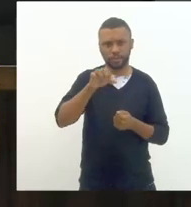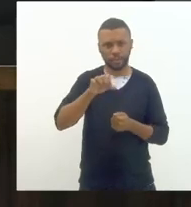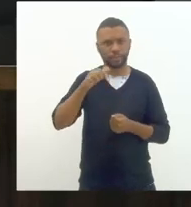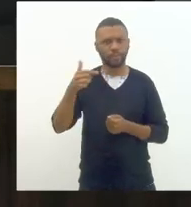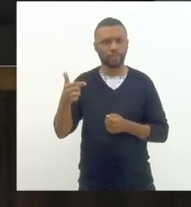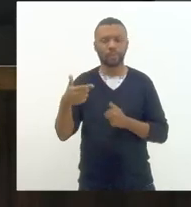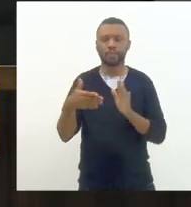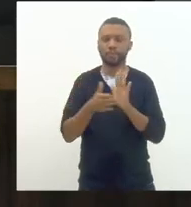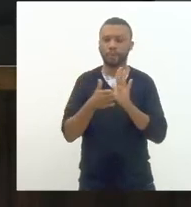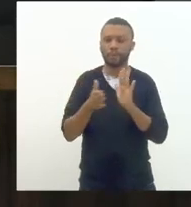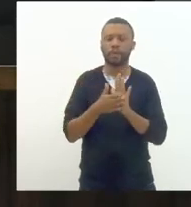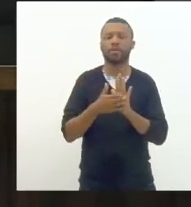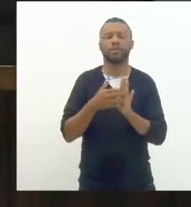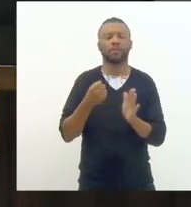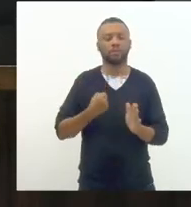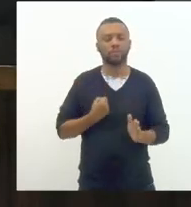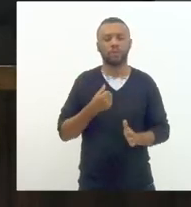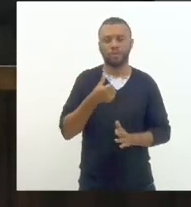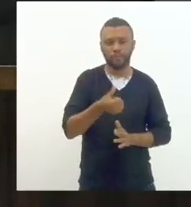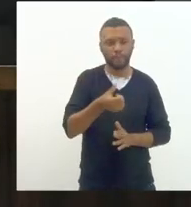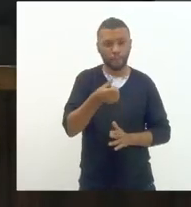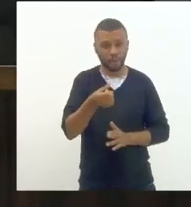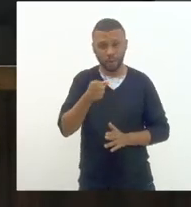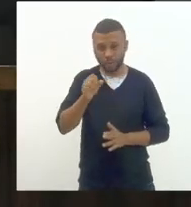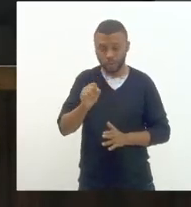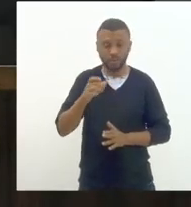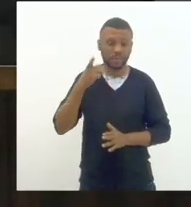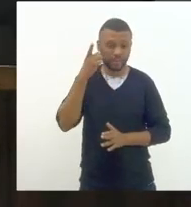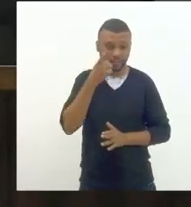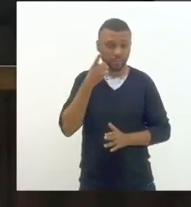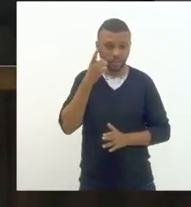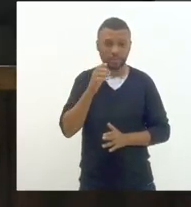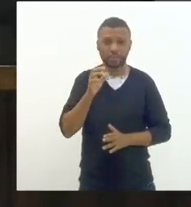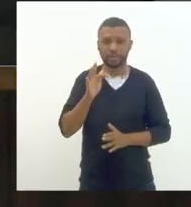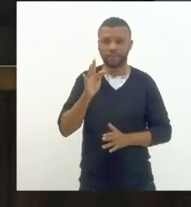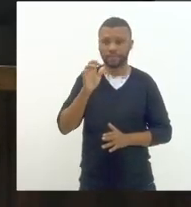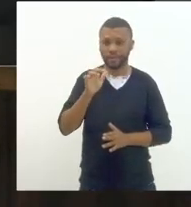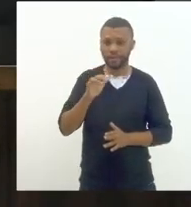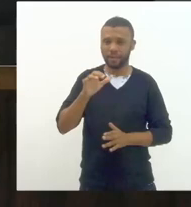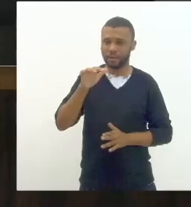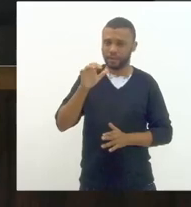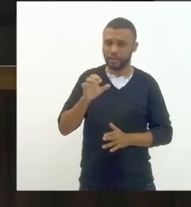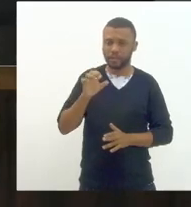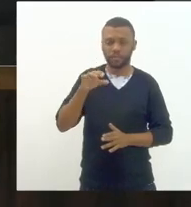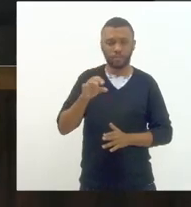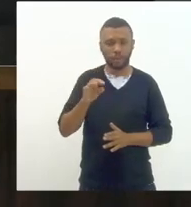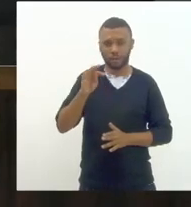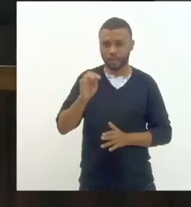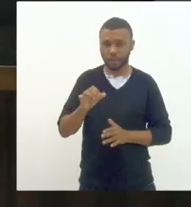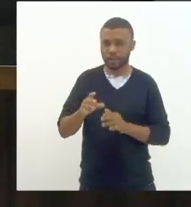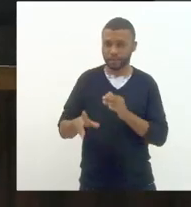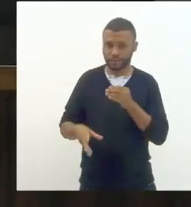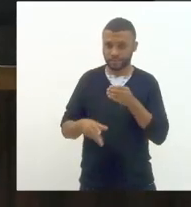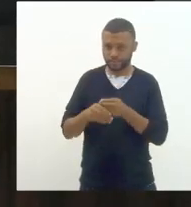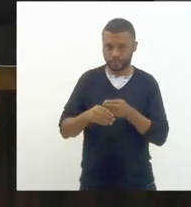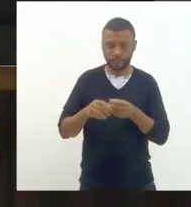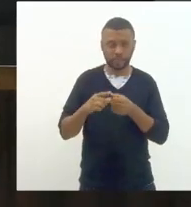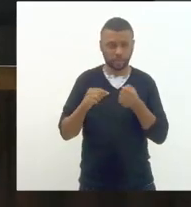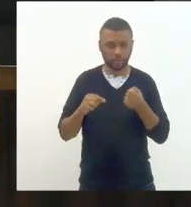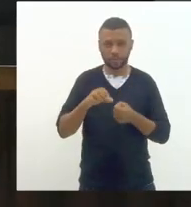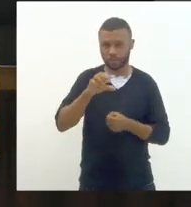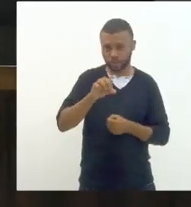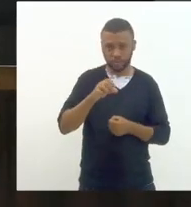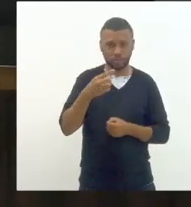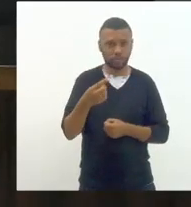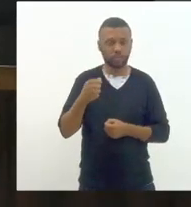emenda constitucional número 68 de 22, de autoria da deputada Franciane Mota, que acresce o artigo 191A da Constituição do Estado do Rio de